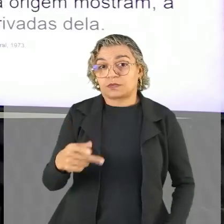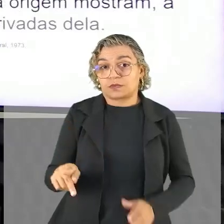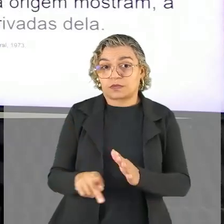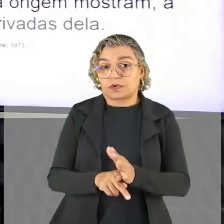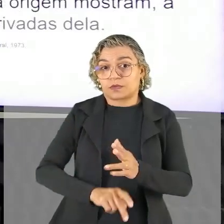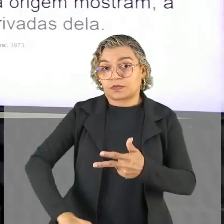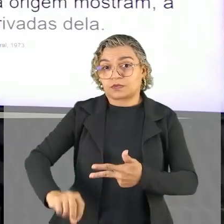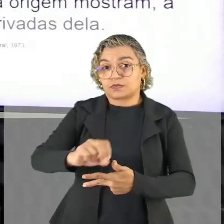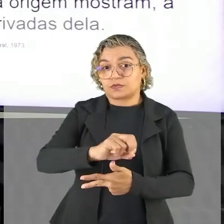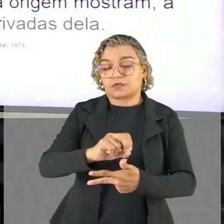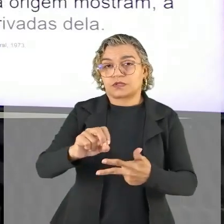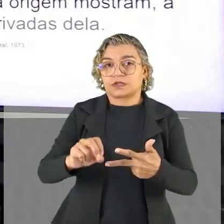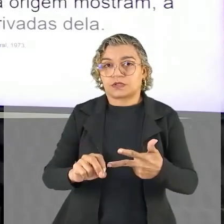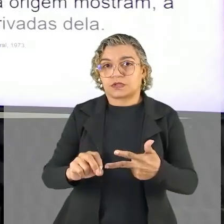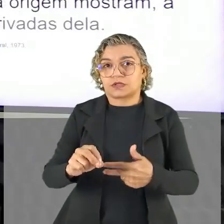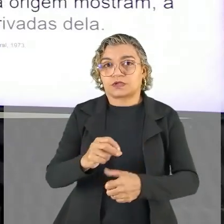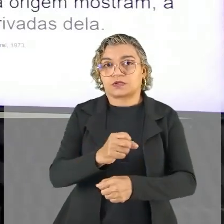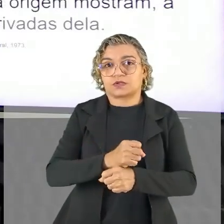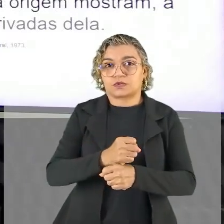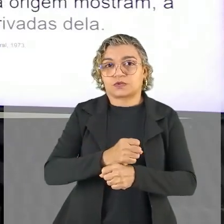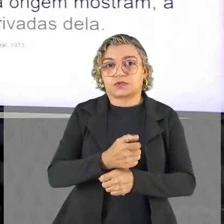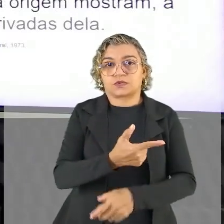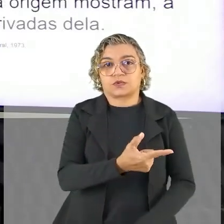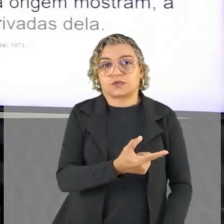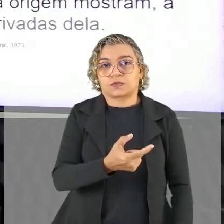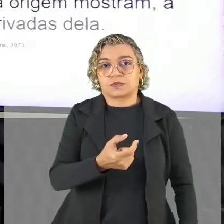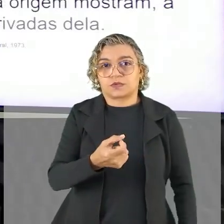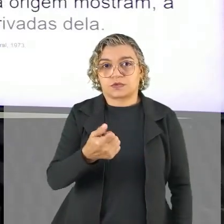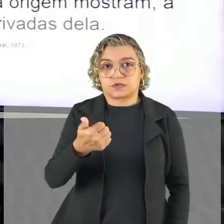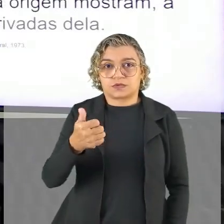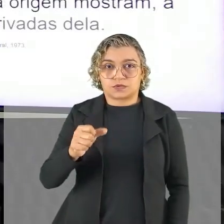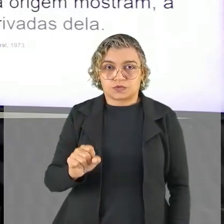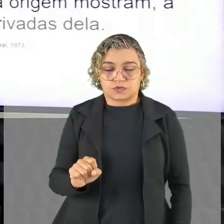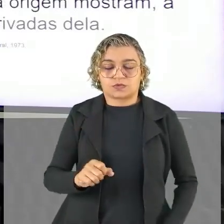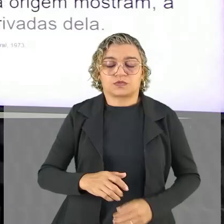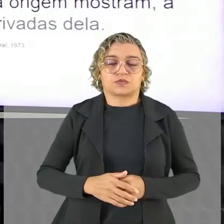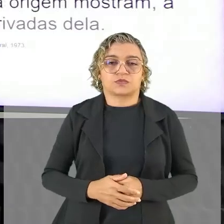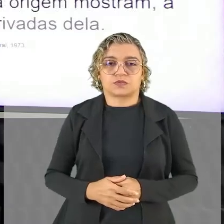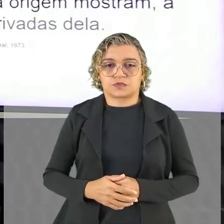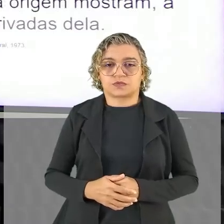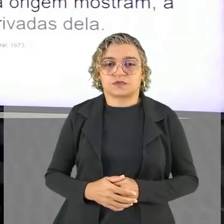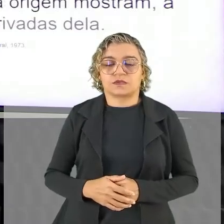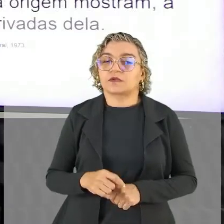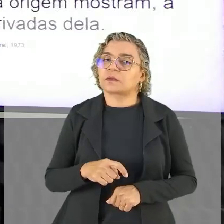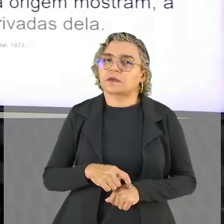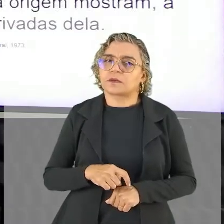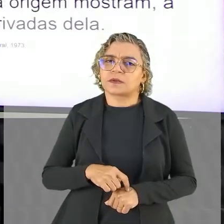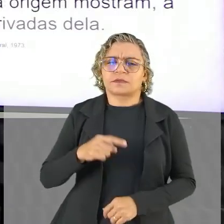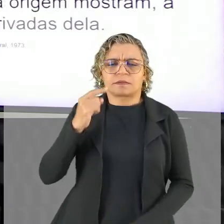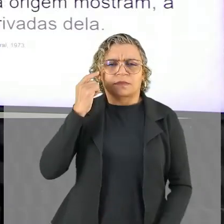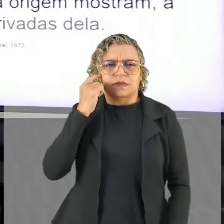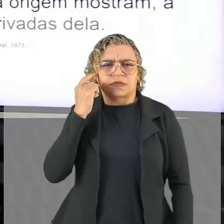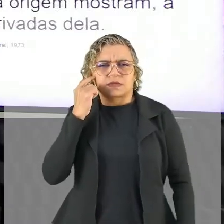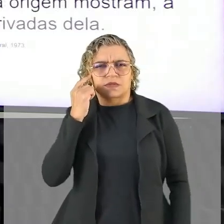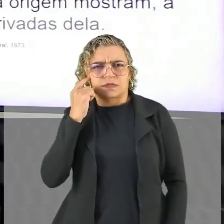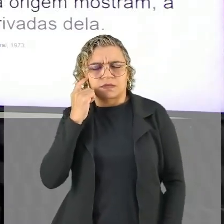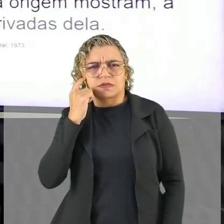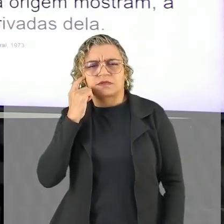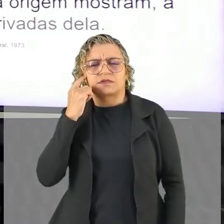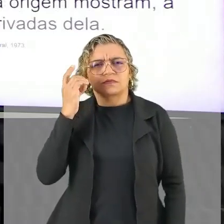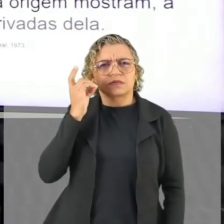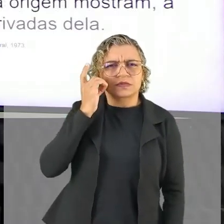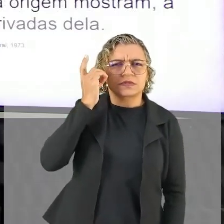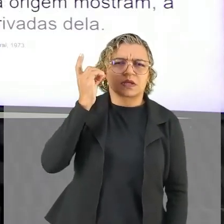e ela é uma questão do Enem de 2018. Vamos ao texto. Quando analisamos nossos pensamentos ou ideias, por